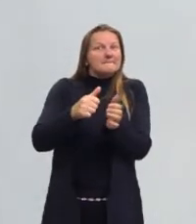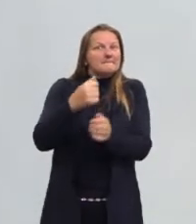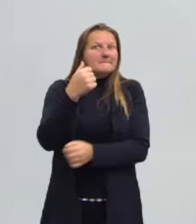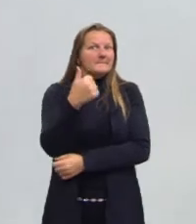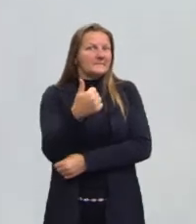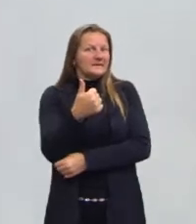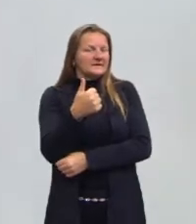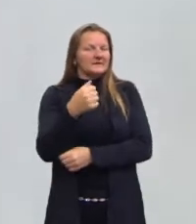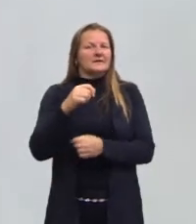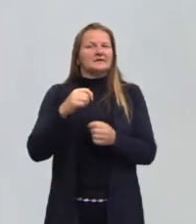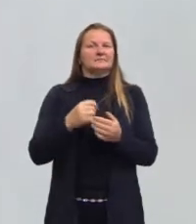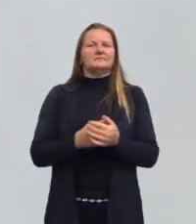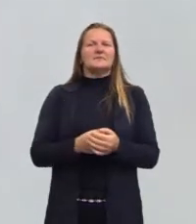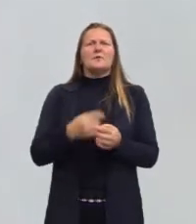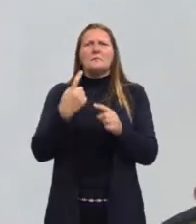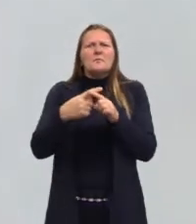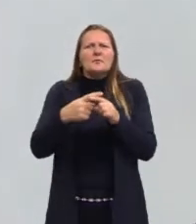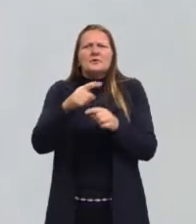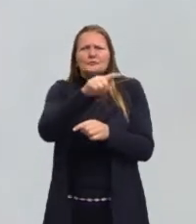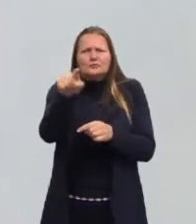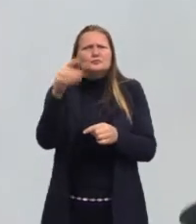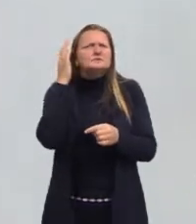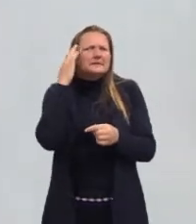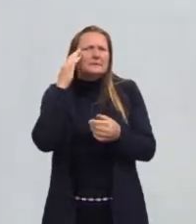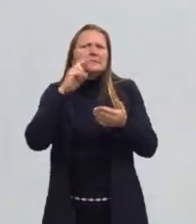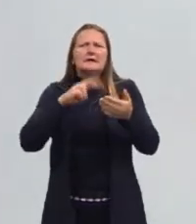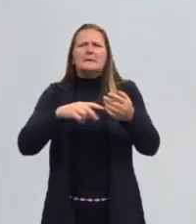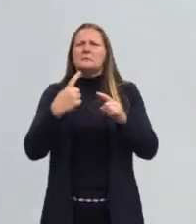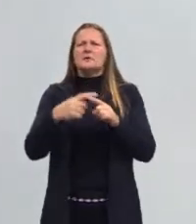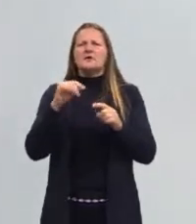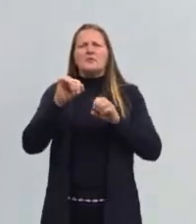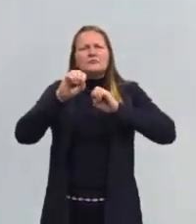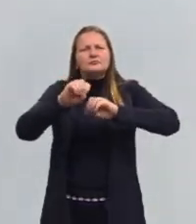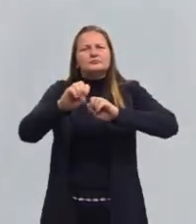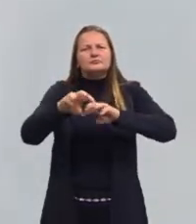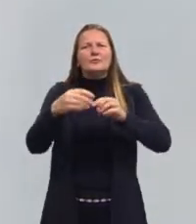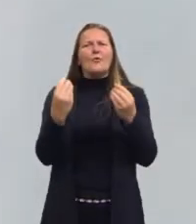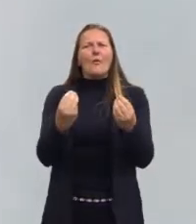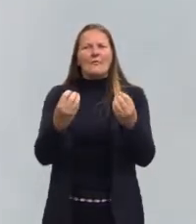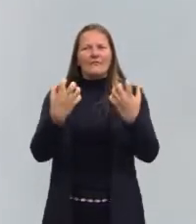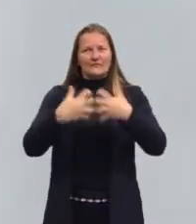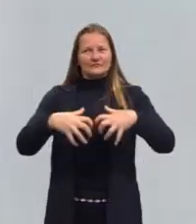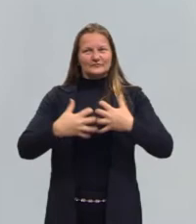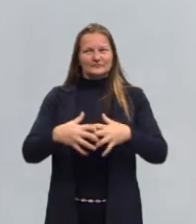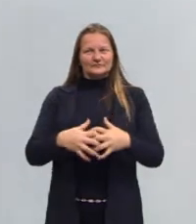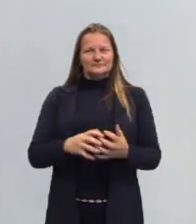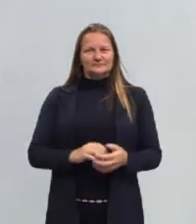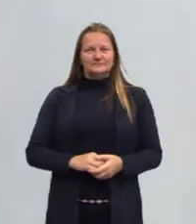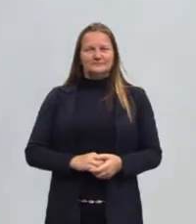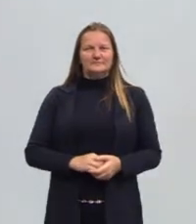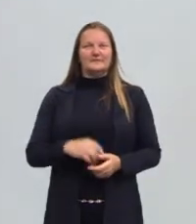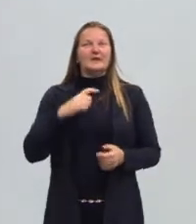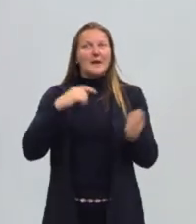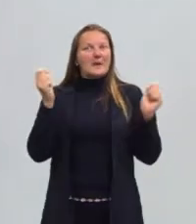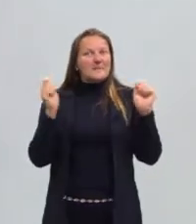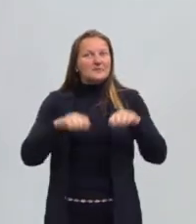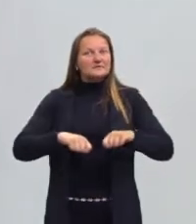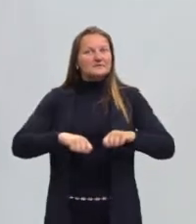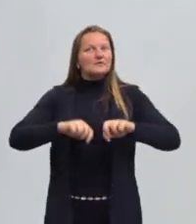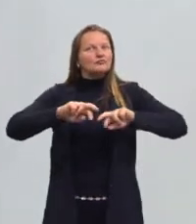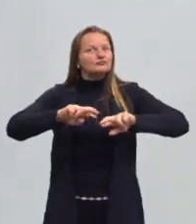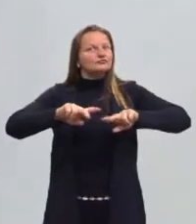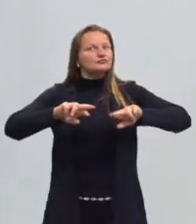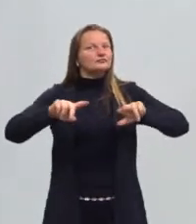por que que eu vou te ensinar a ler se tu já sabe ler como é que funciona isso sim nós temos possibilidades de